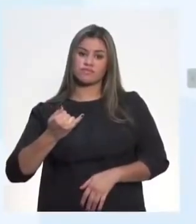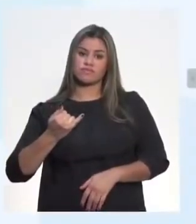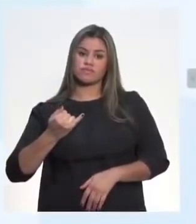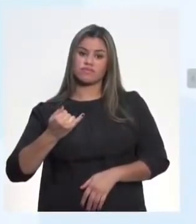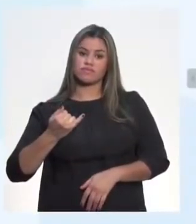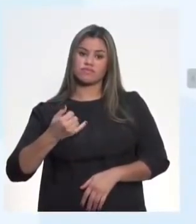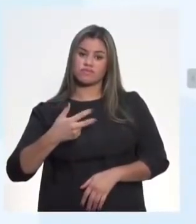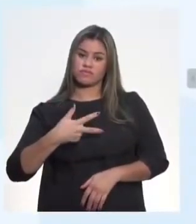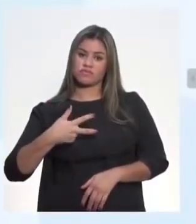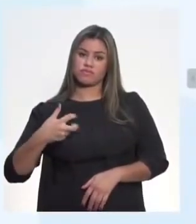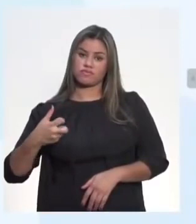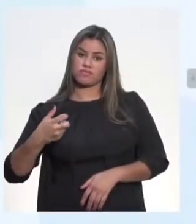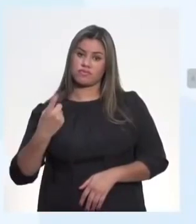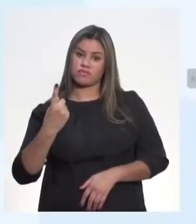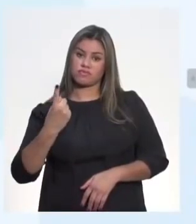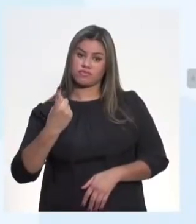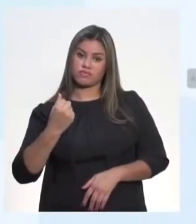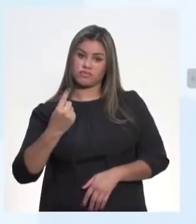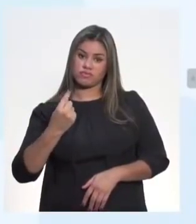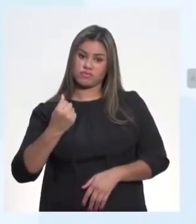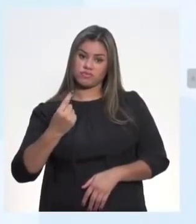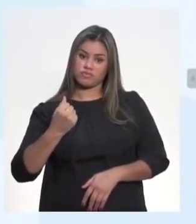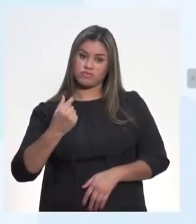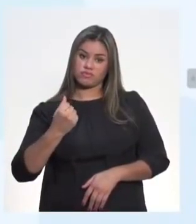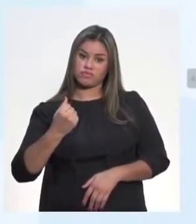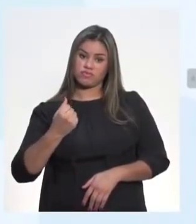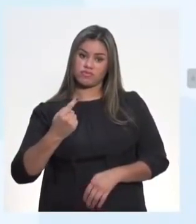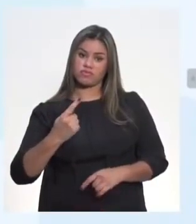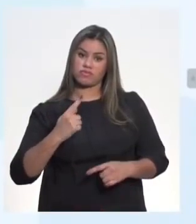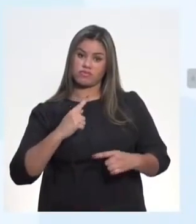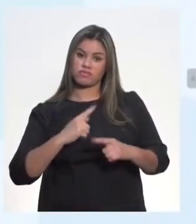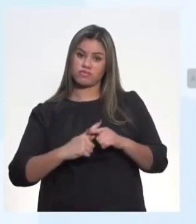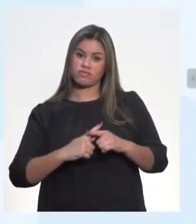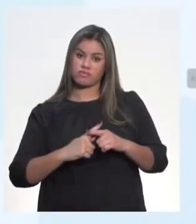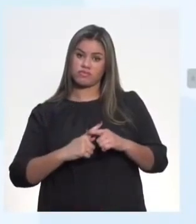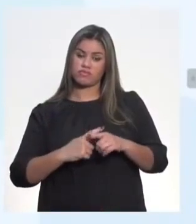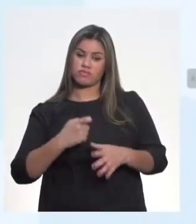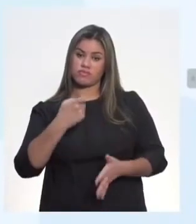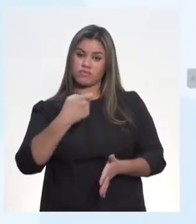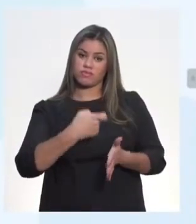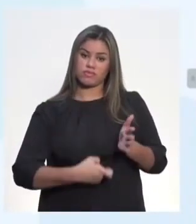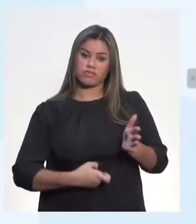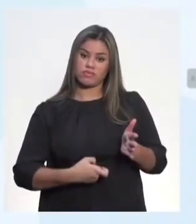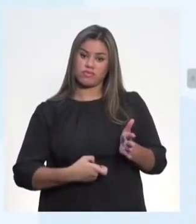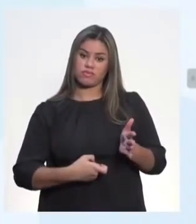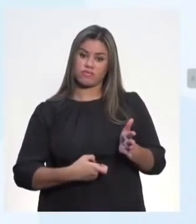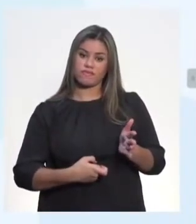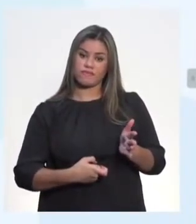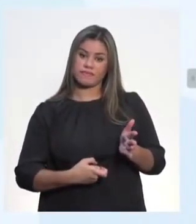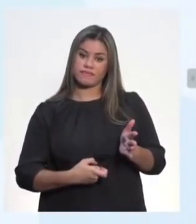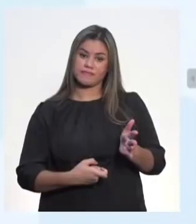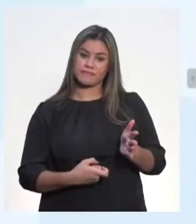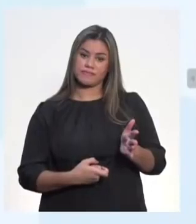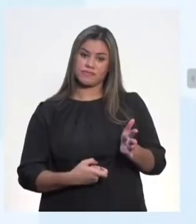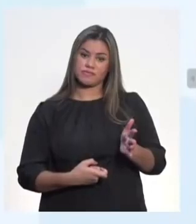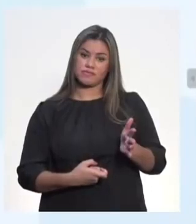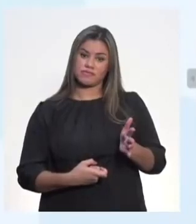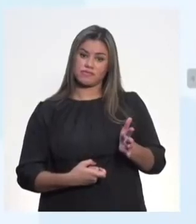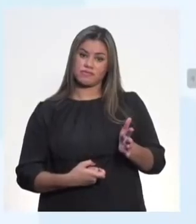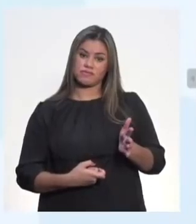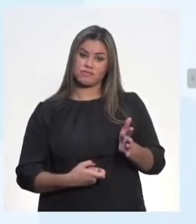Capital, que a gente tem o valor, vezes a taxa, que a gente também tem o